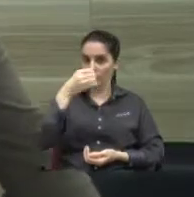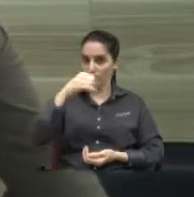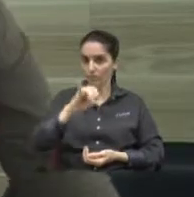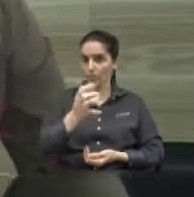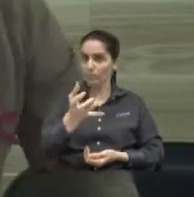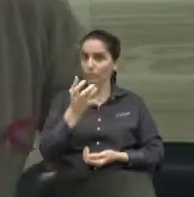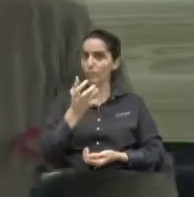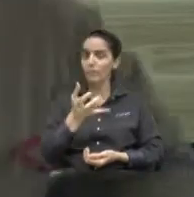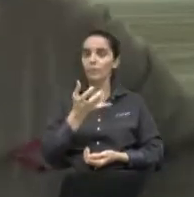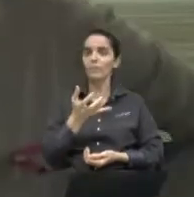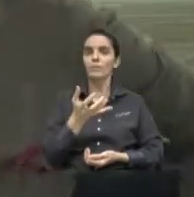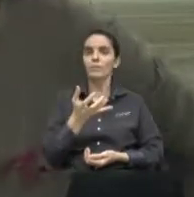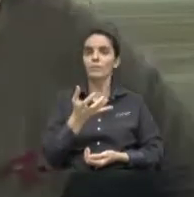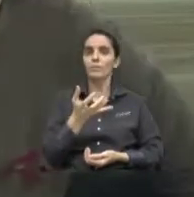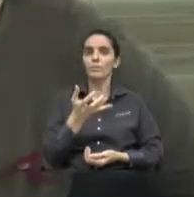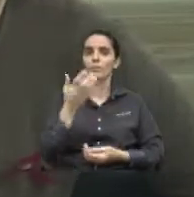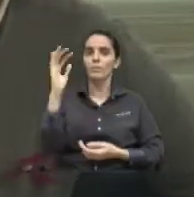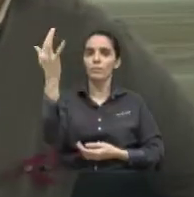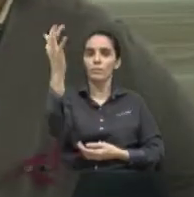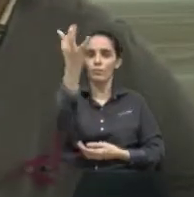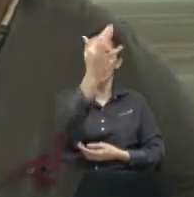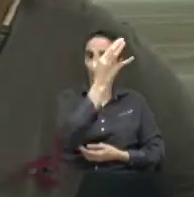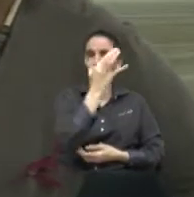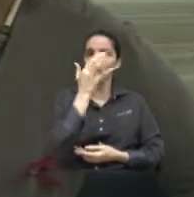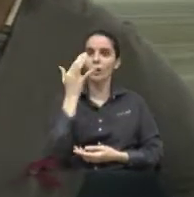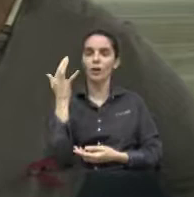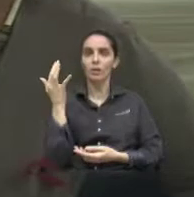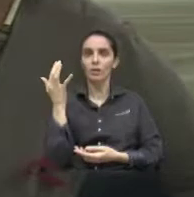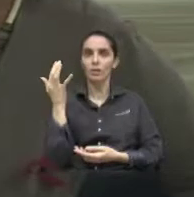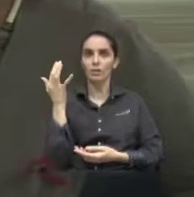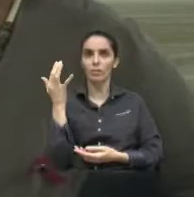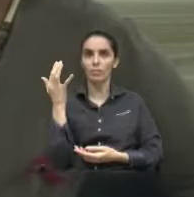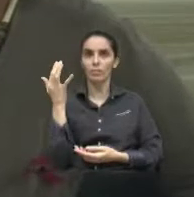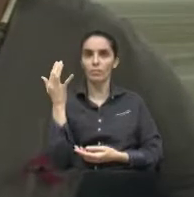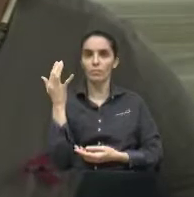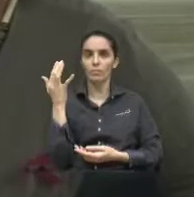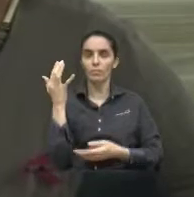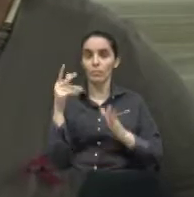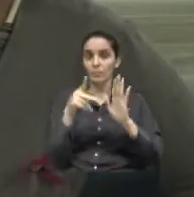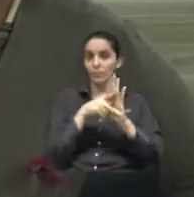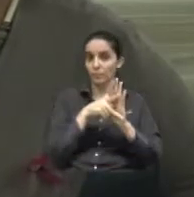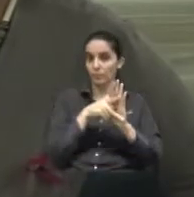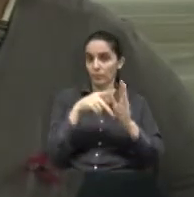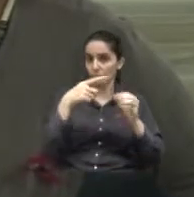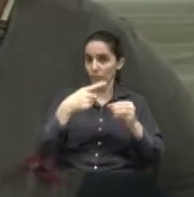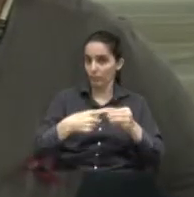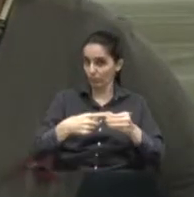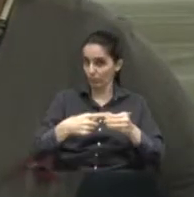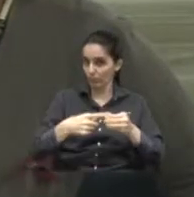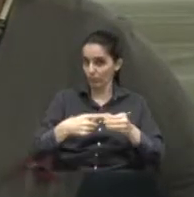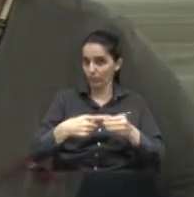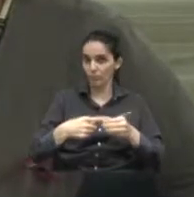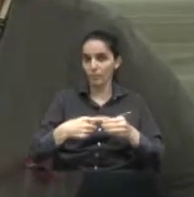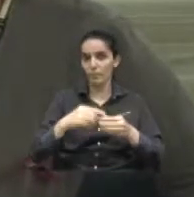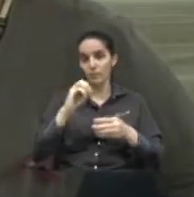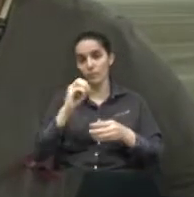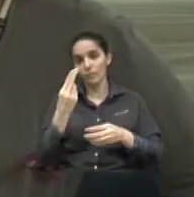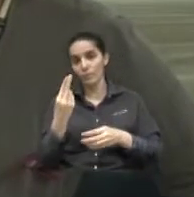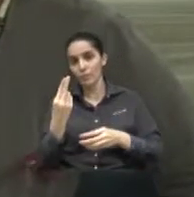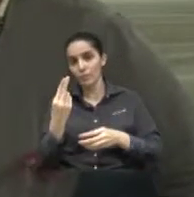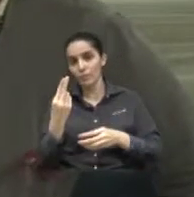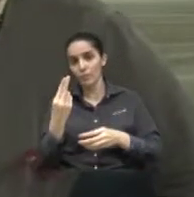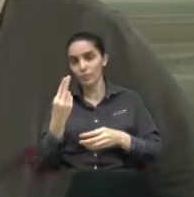que o horto florestal seja municipal, do nosso município, ou seja,